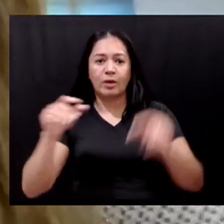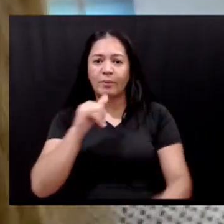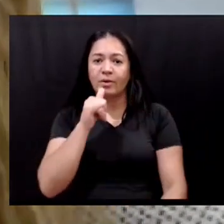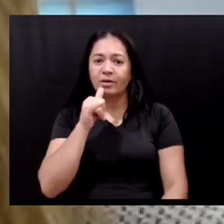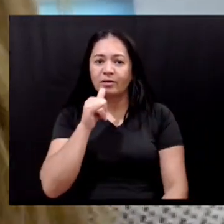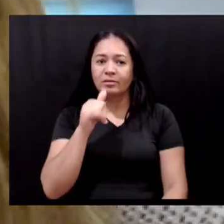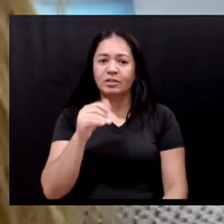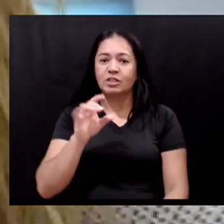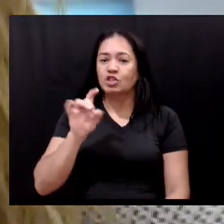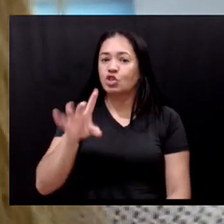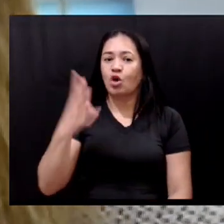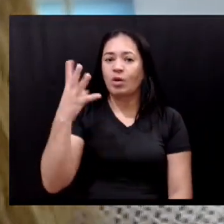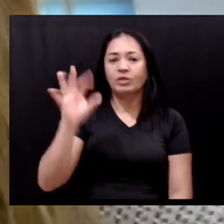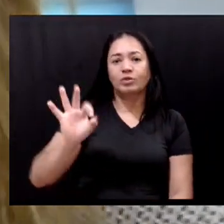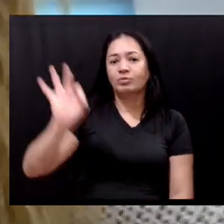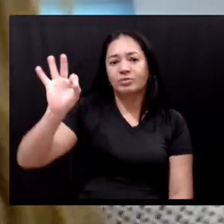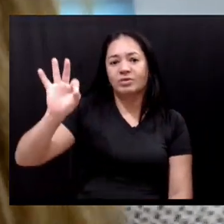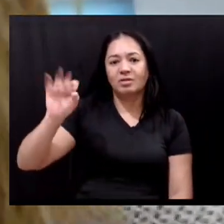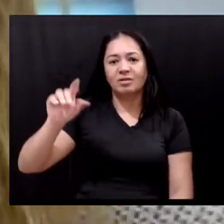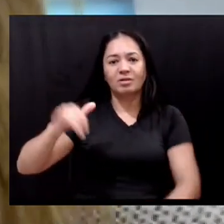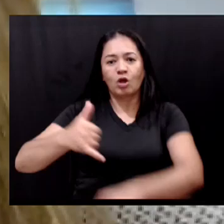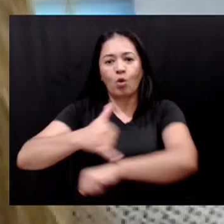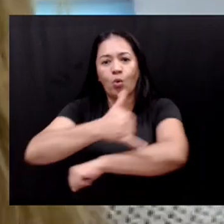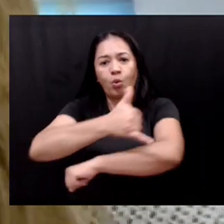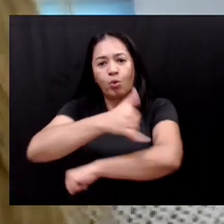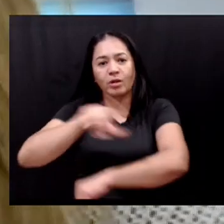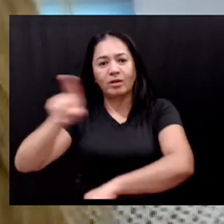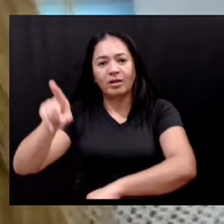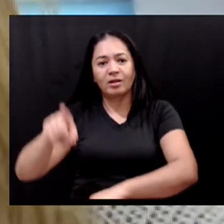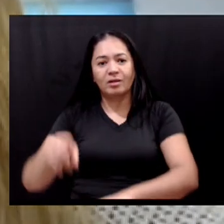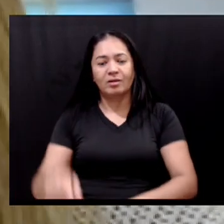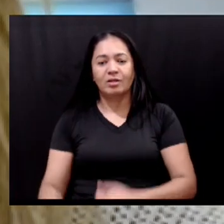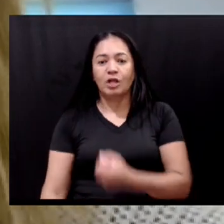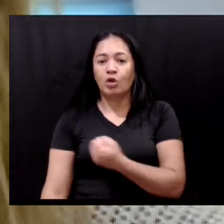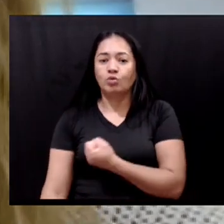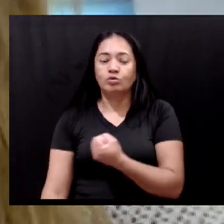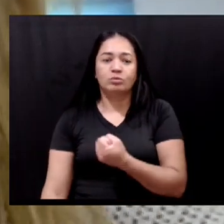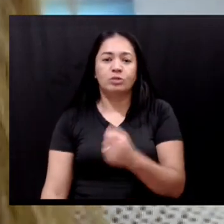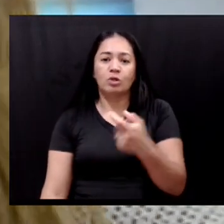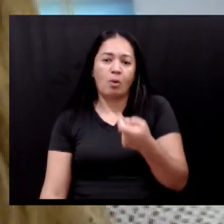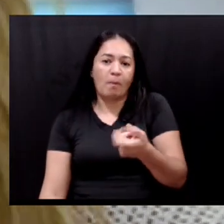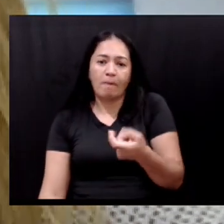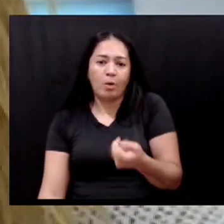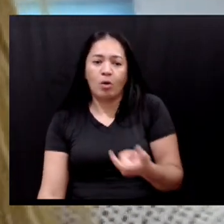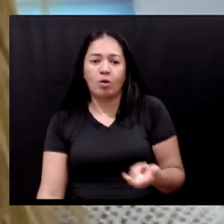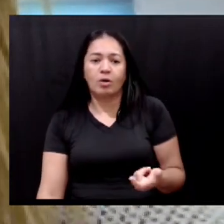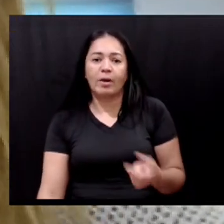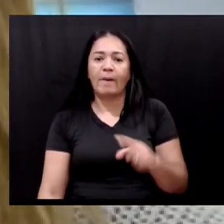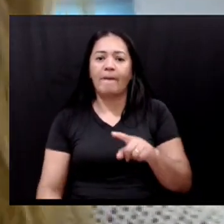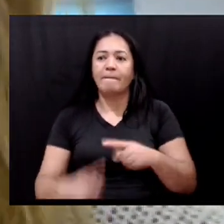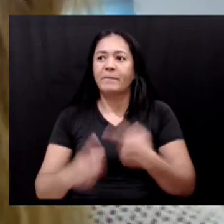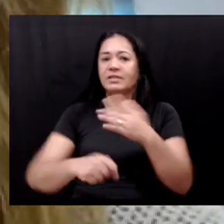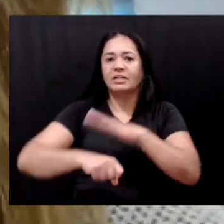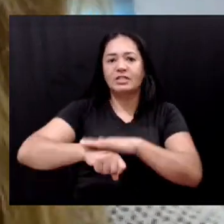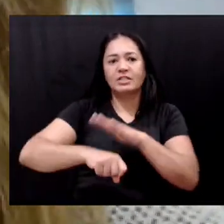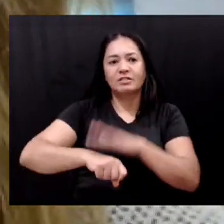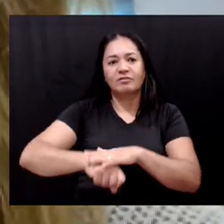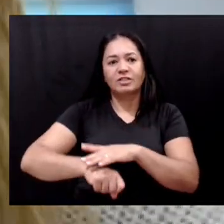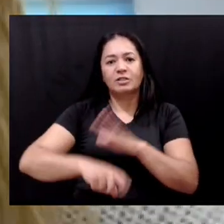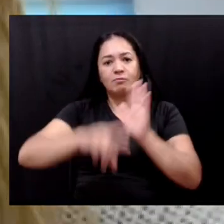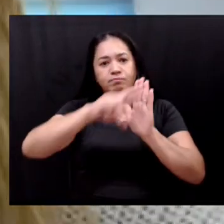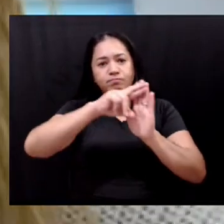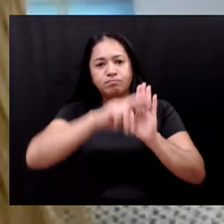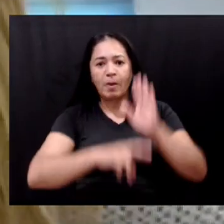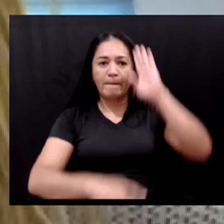população é obesa. Então, é um número muito baixo. E o que eles fazem são regras muito rígidas e normas, principalmente da infância